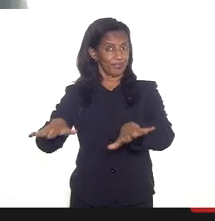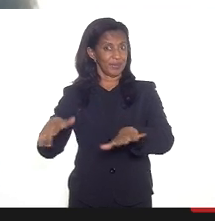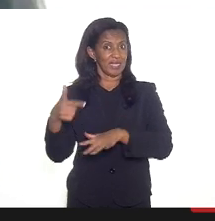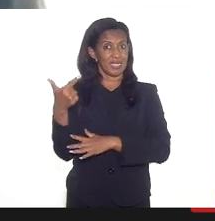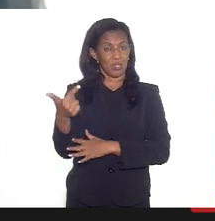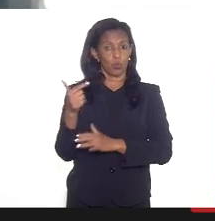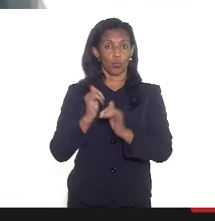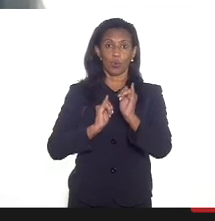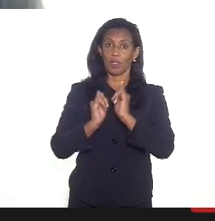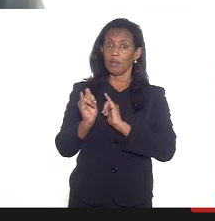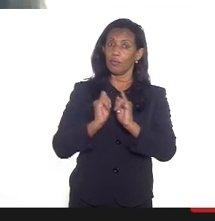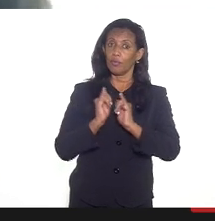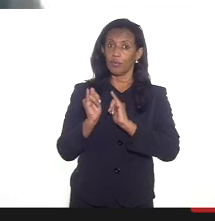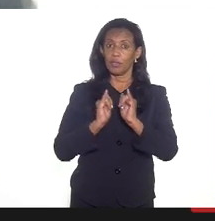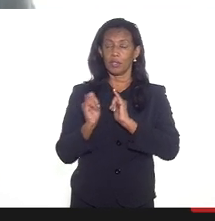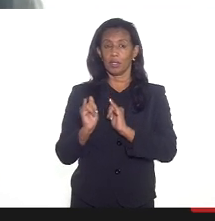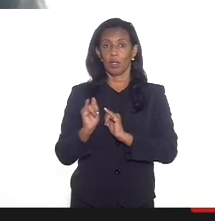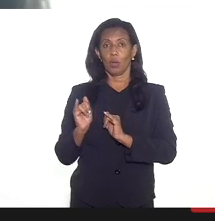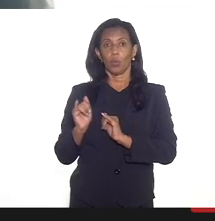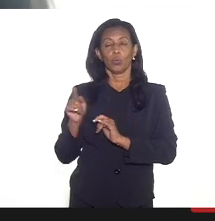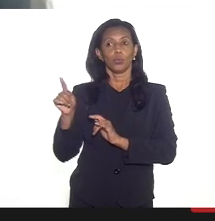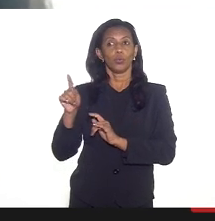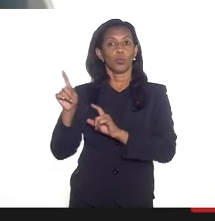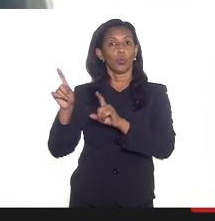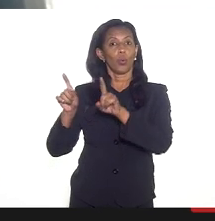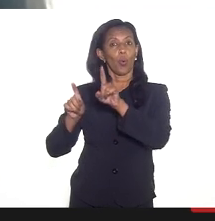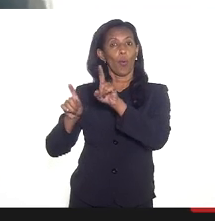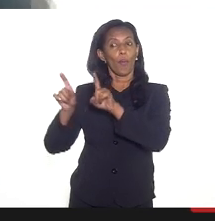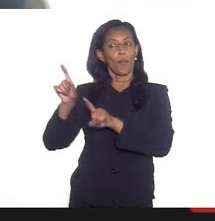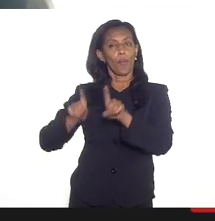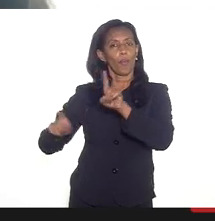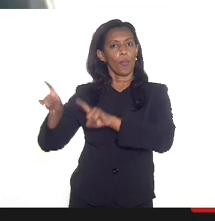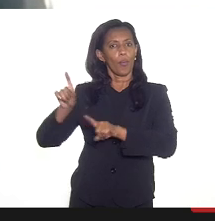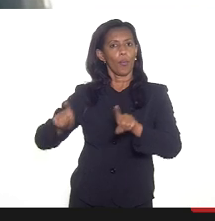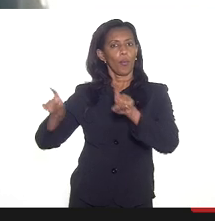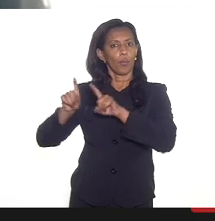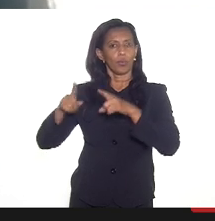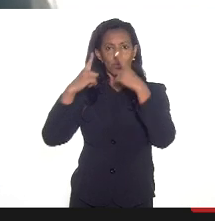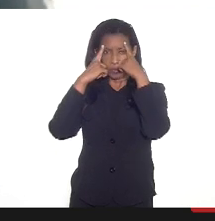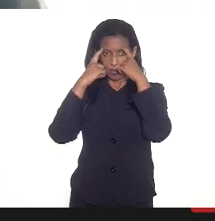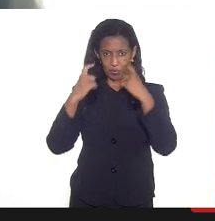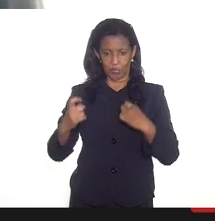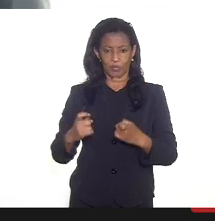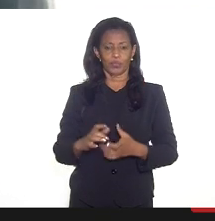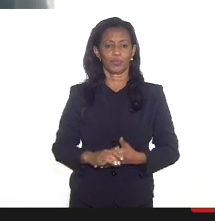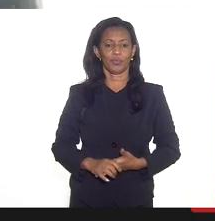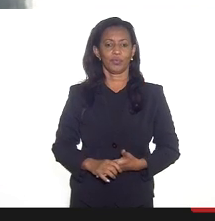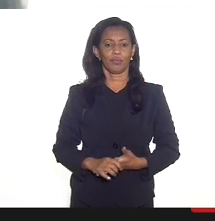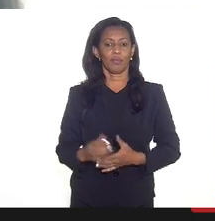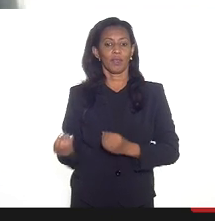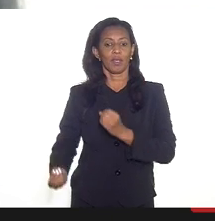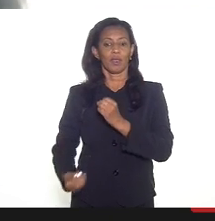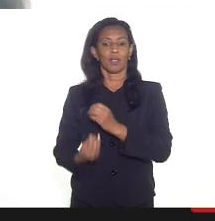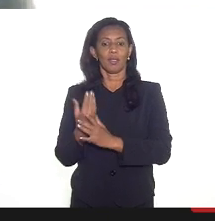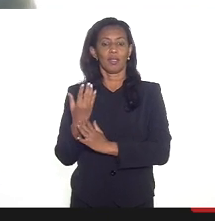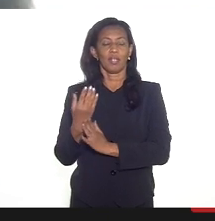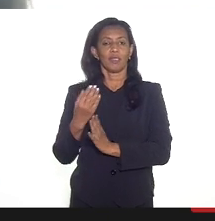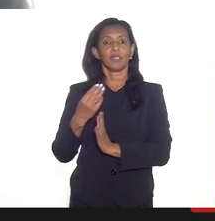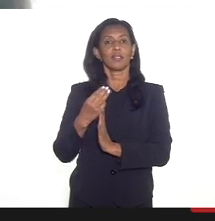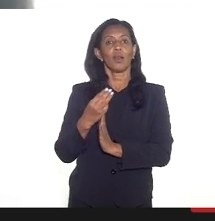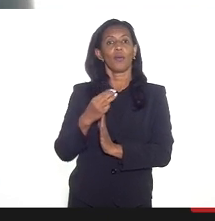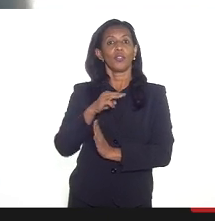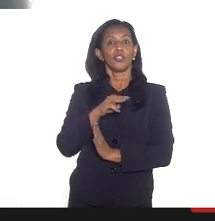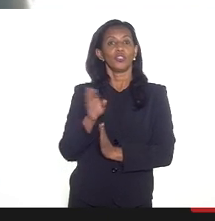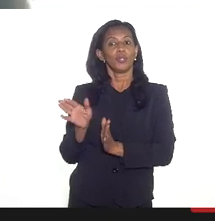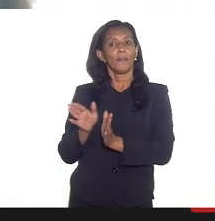os dados do Monitor da Violência. A criação, estou já concluindo, só mais 2 sugestões, criação de medidas de